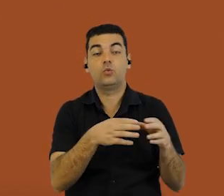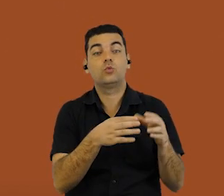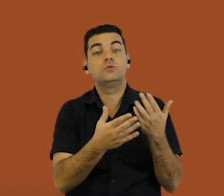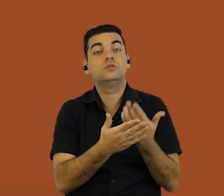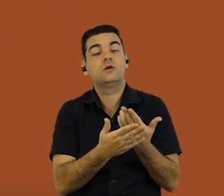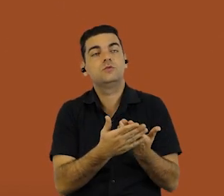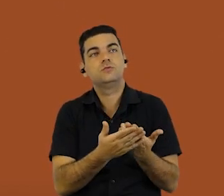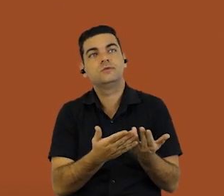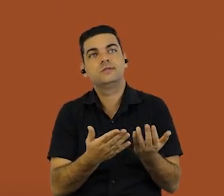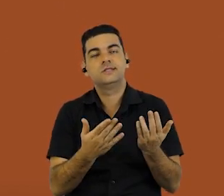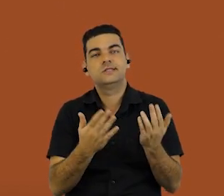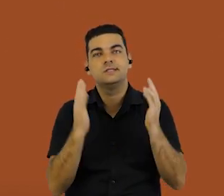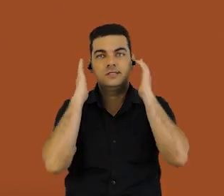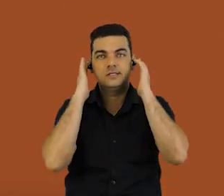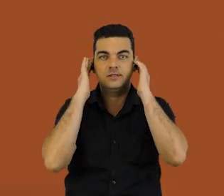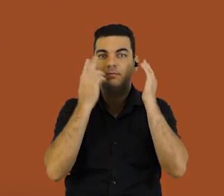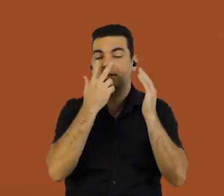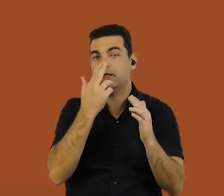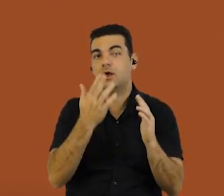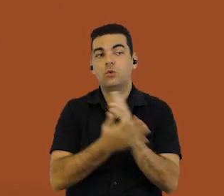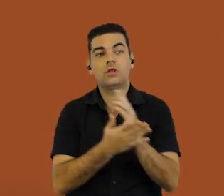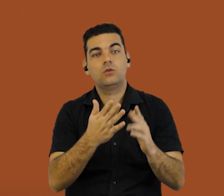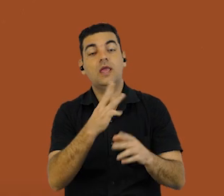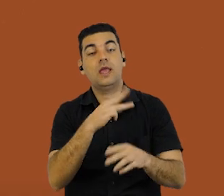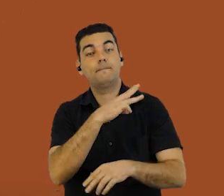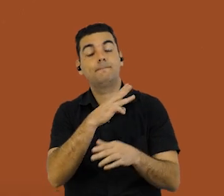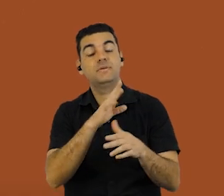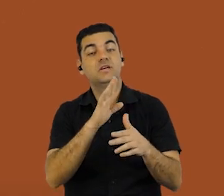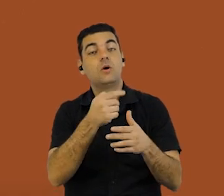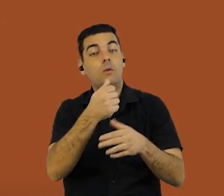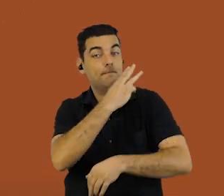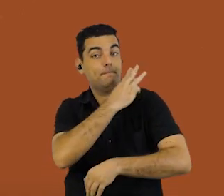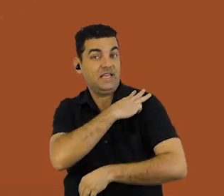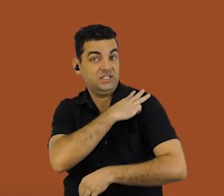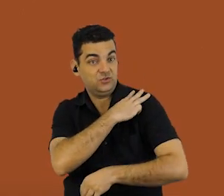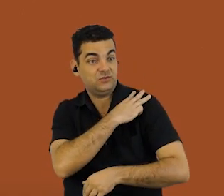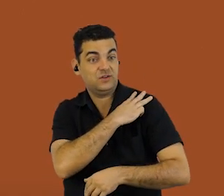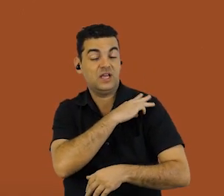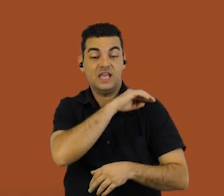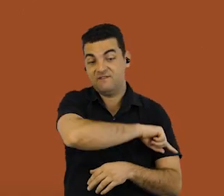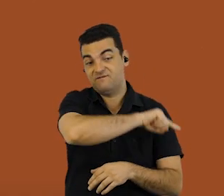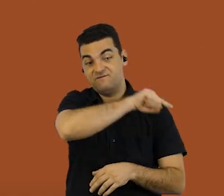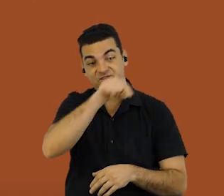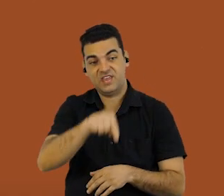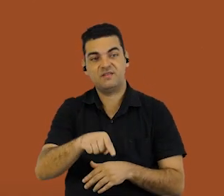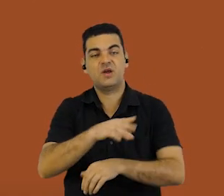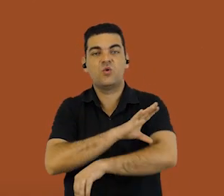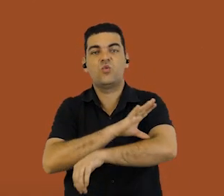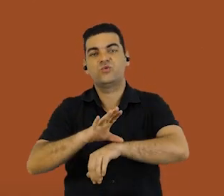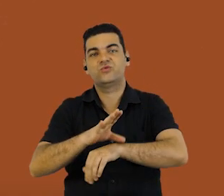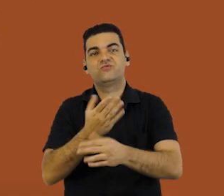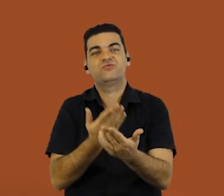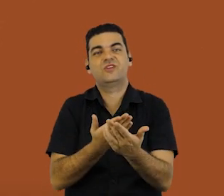de estudantes do ensino médio, então, que a gente